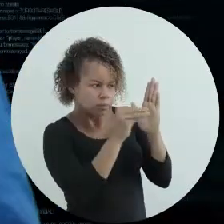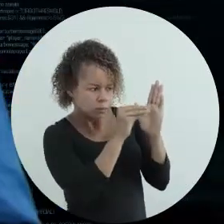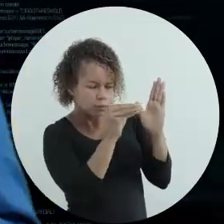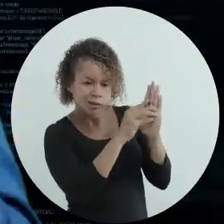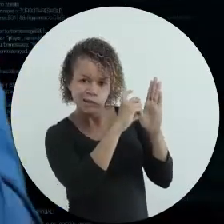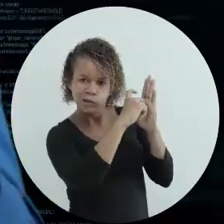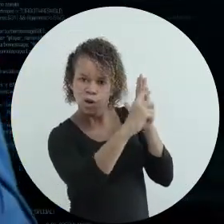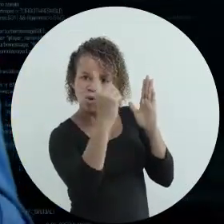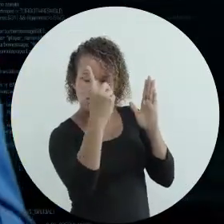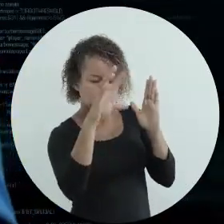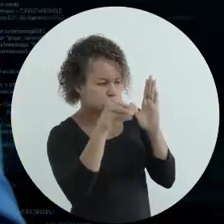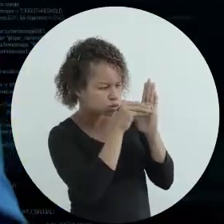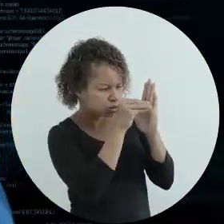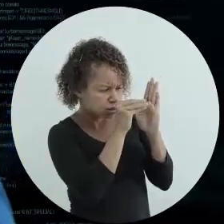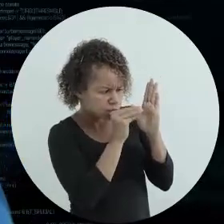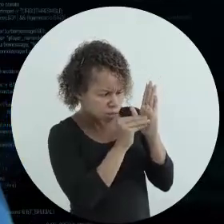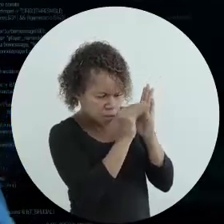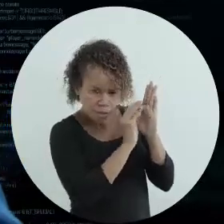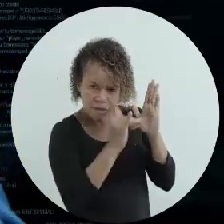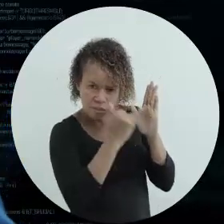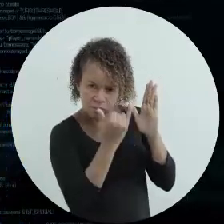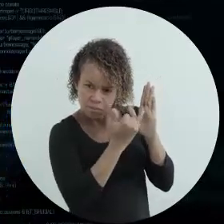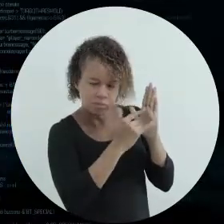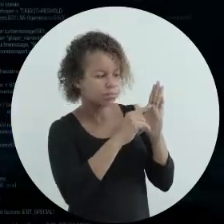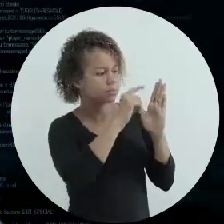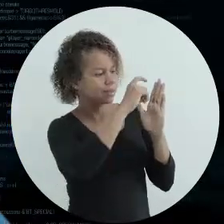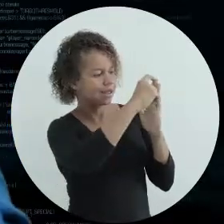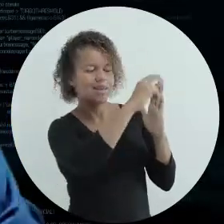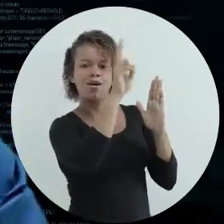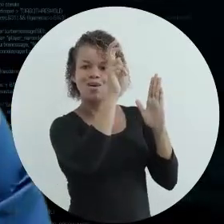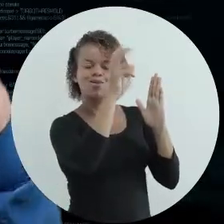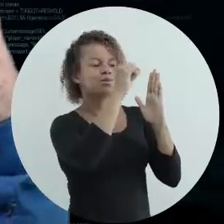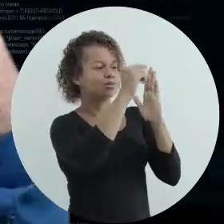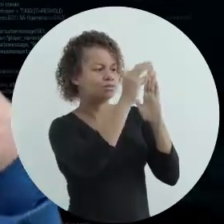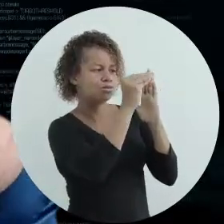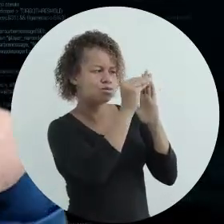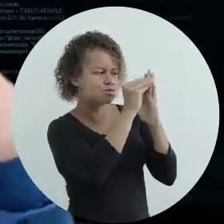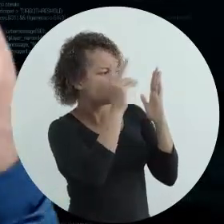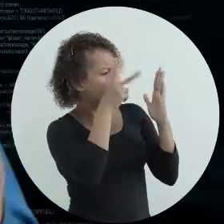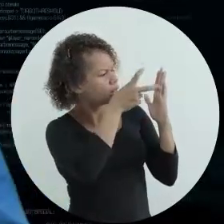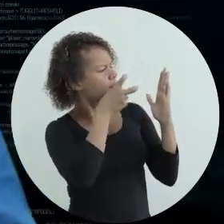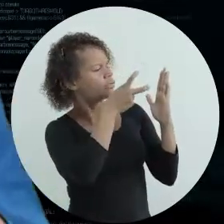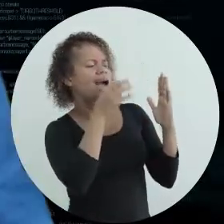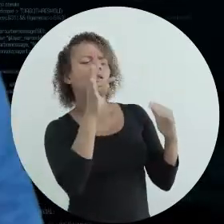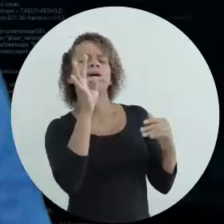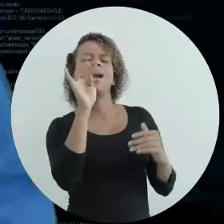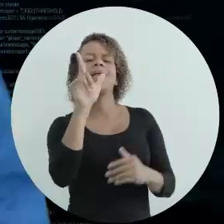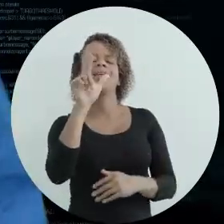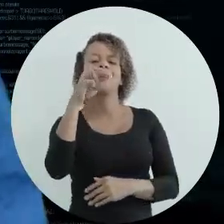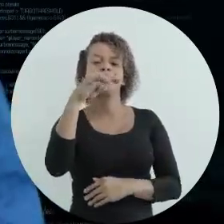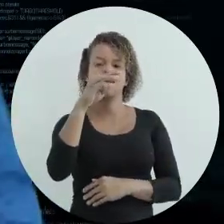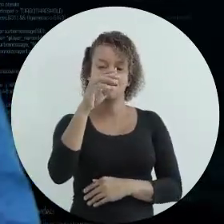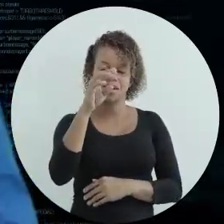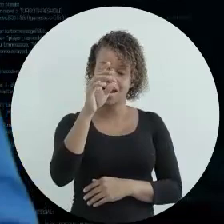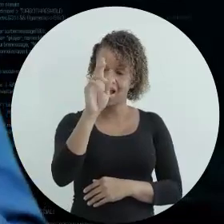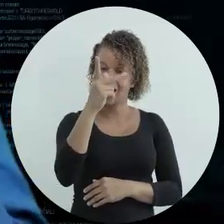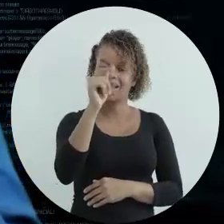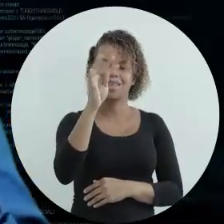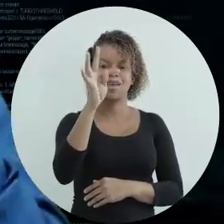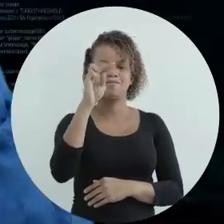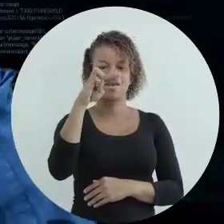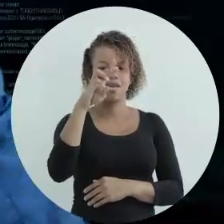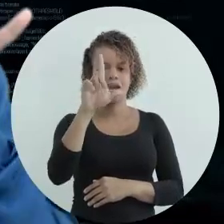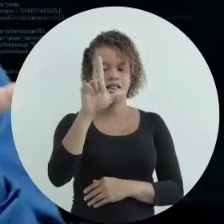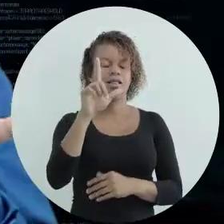gente utiliza essa identificação no HTML através do atributo ID e do atributo class, certo?